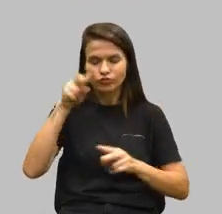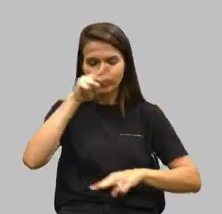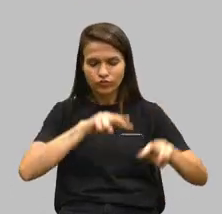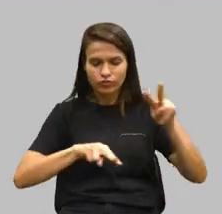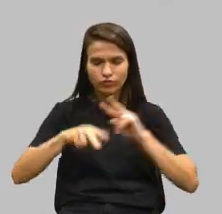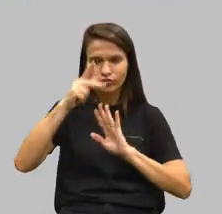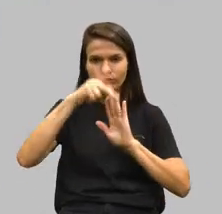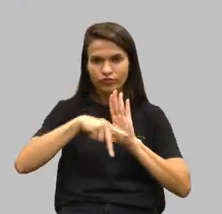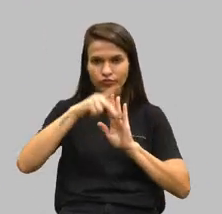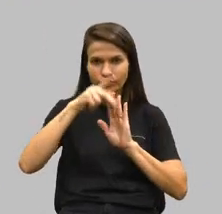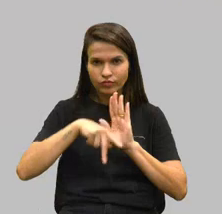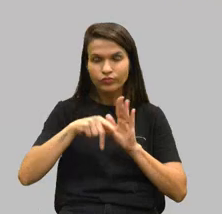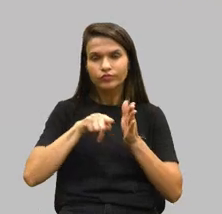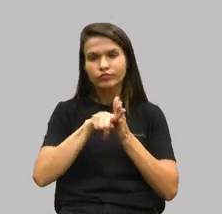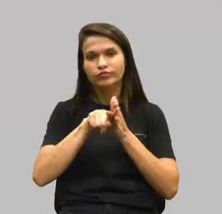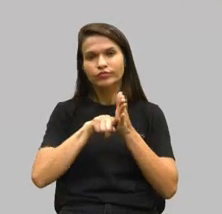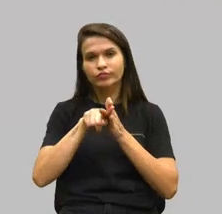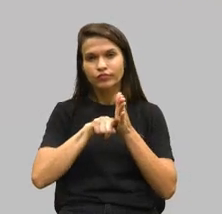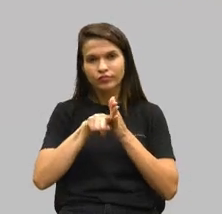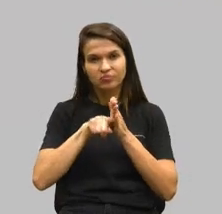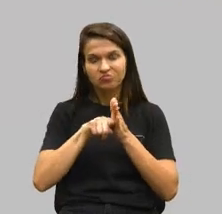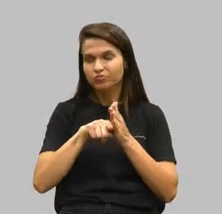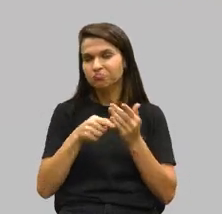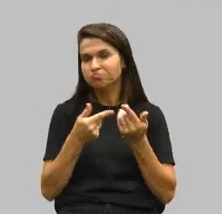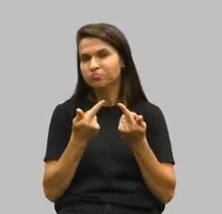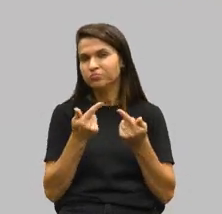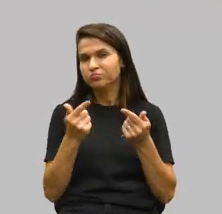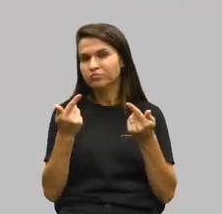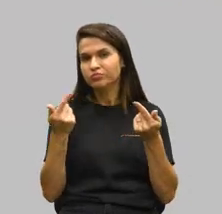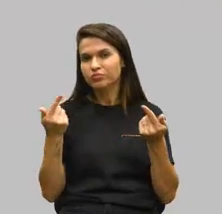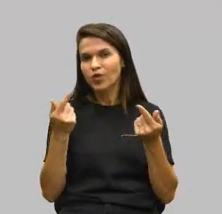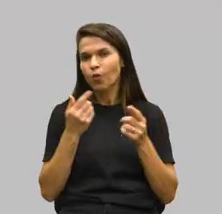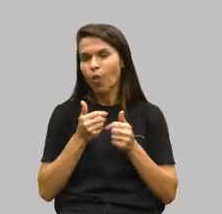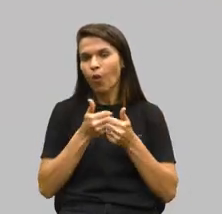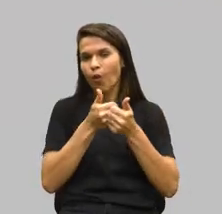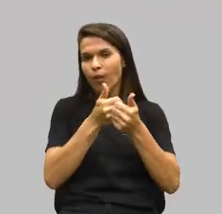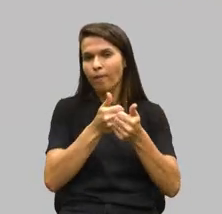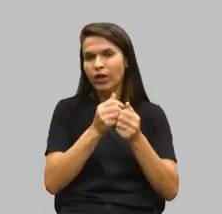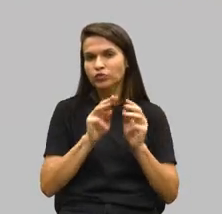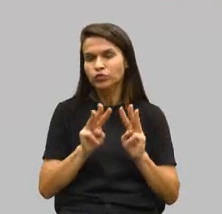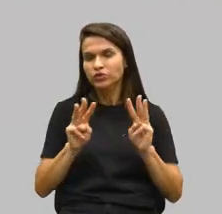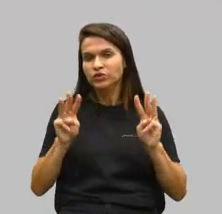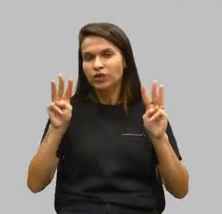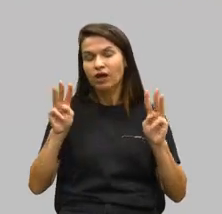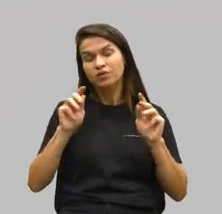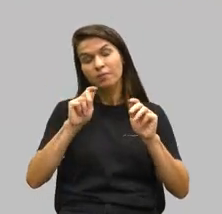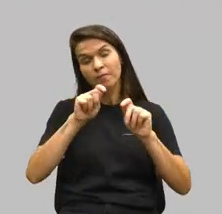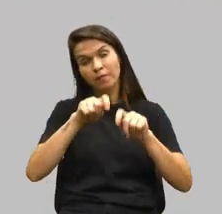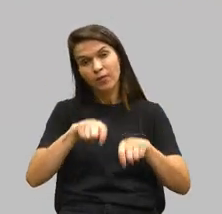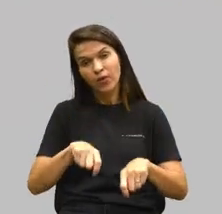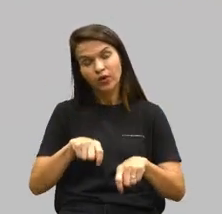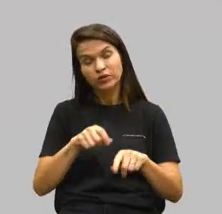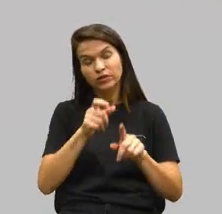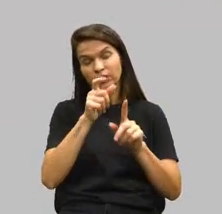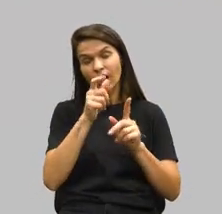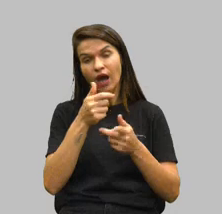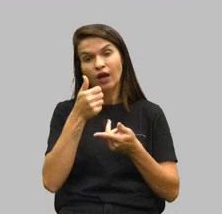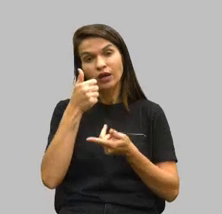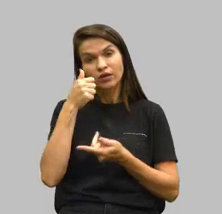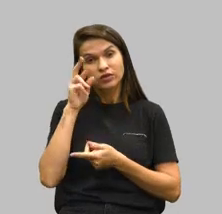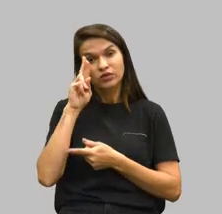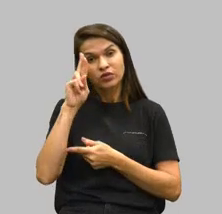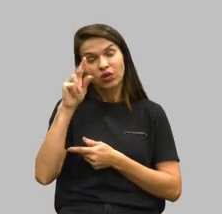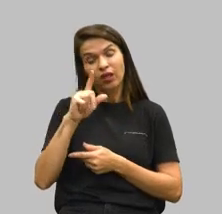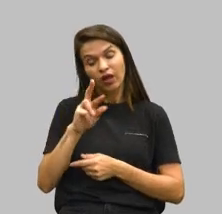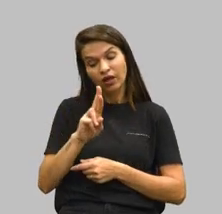para consultar essa consulta Não tá eu não acompanhei no site então Pode ser que a senhora traga resposta